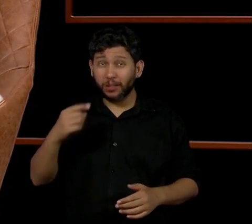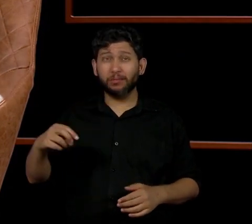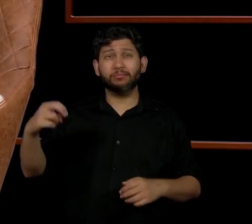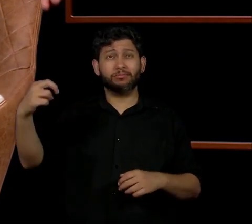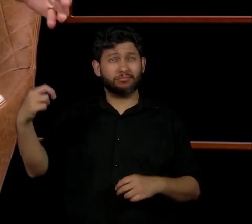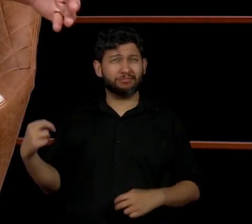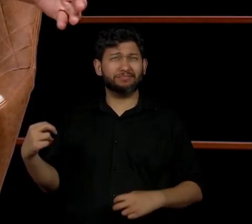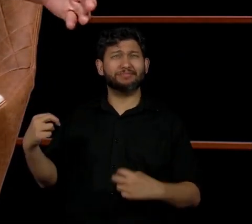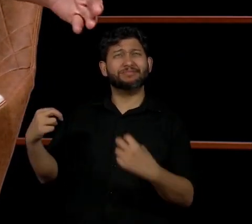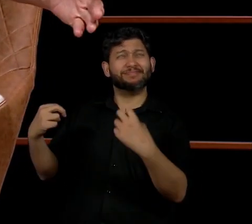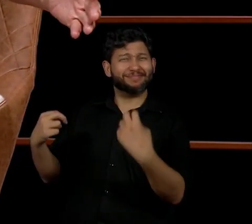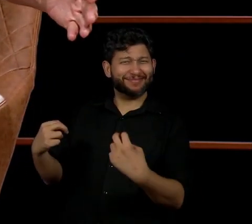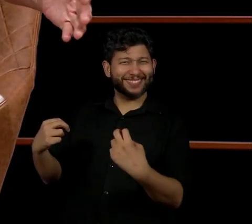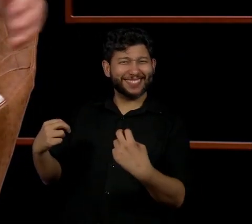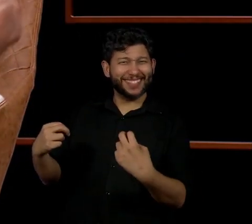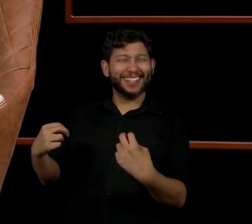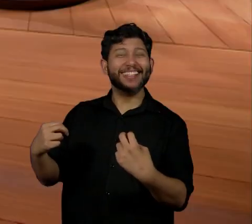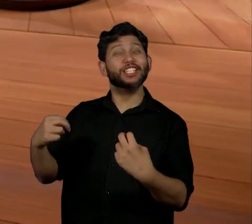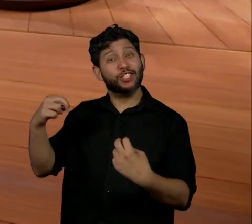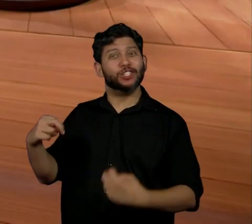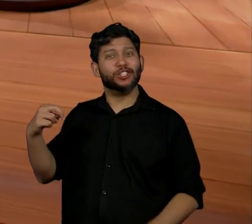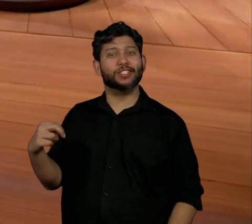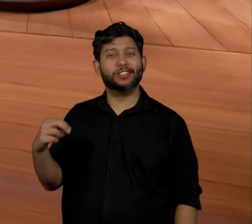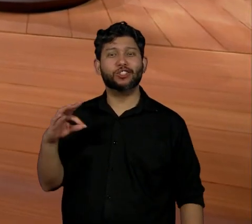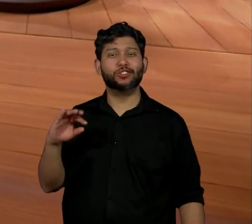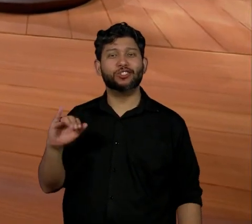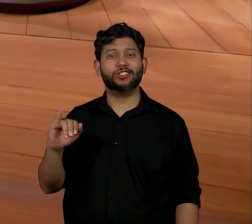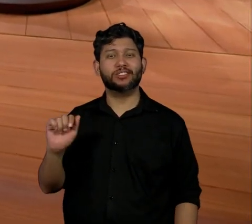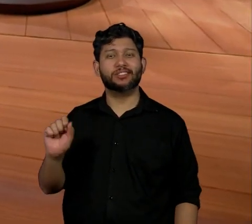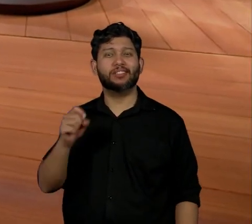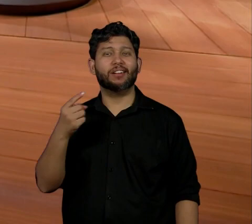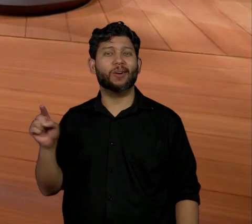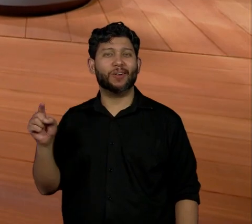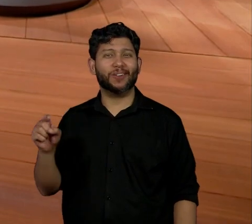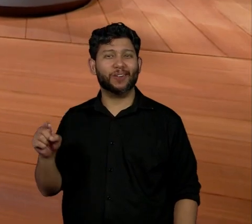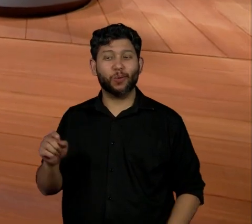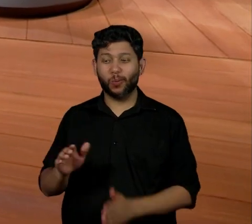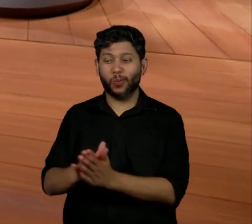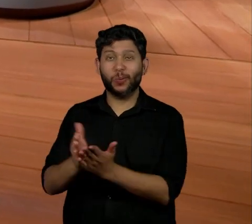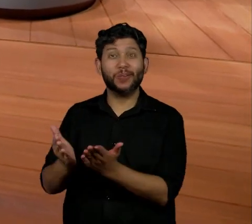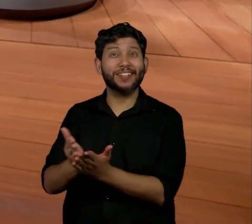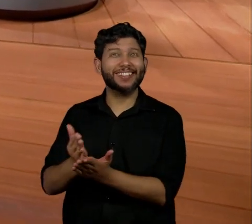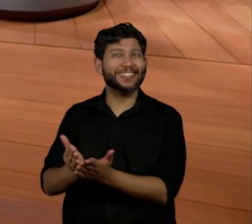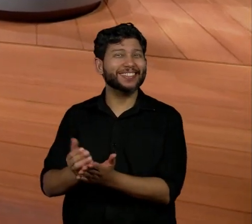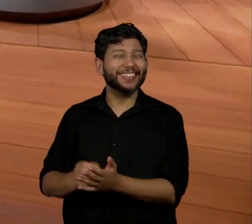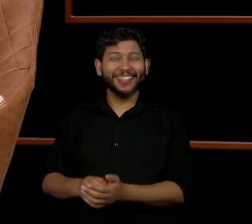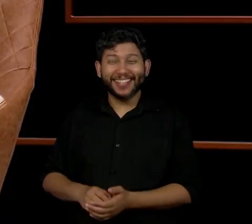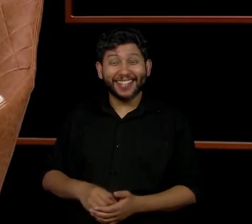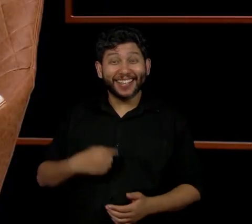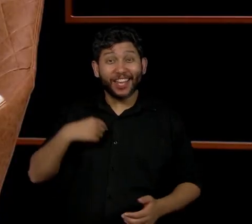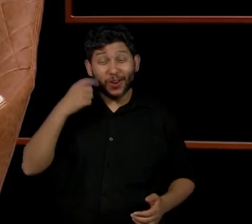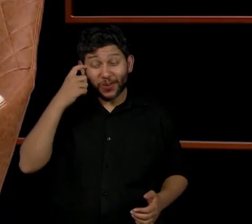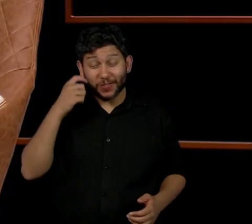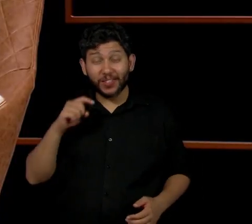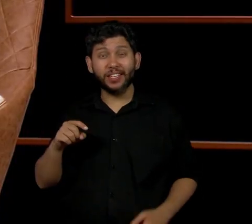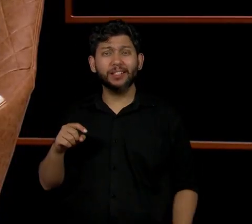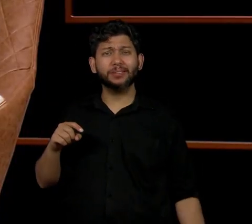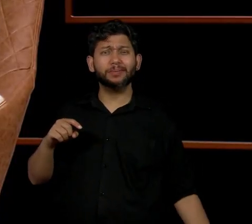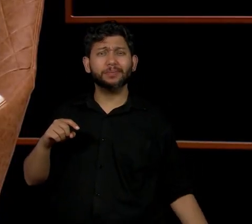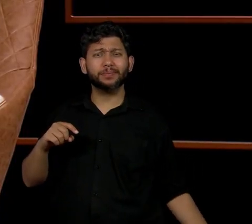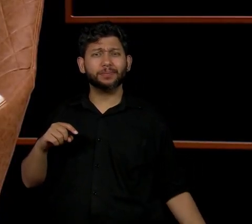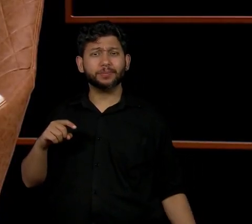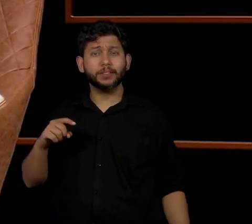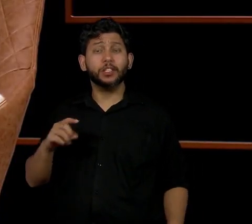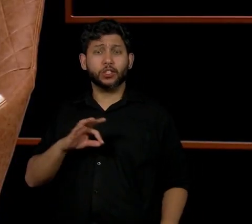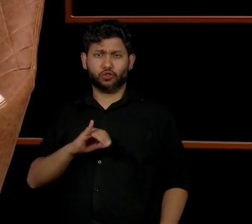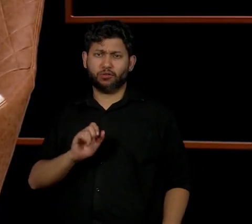do outro, o Tião. Veja só. 1 litro de Dimple fechadinho me esperando, que eu, mas a Nalva, enquanto o Tião cantava. O